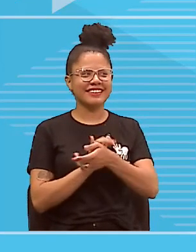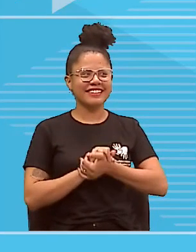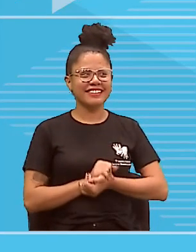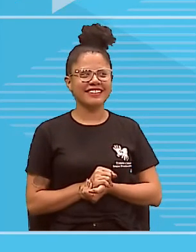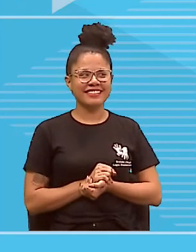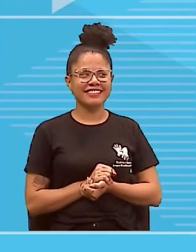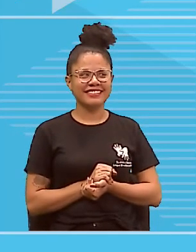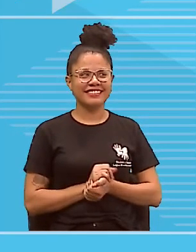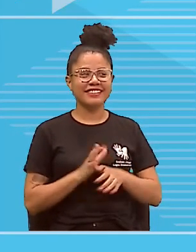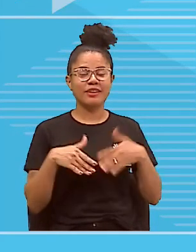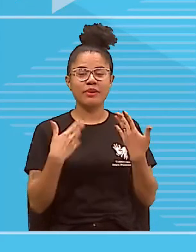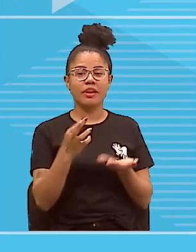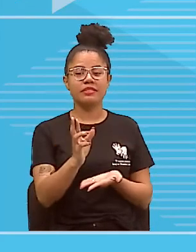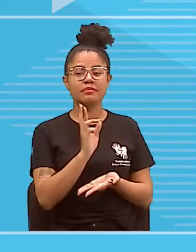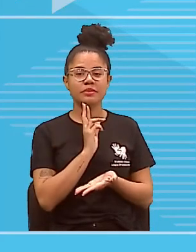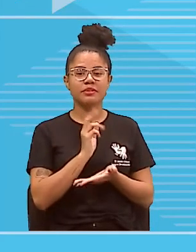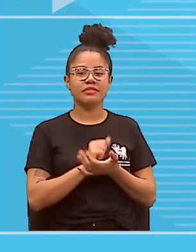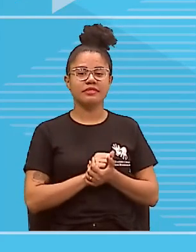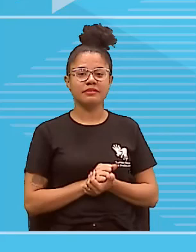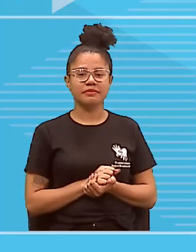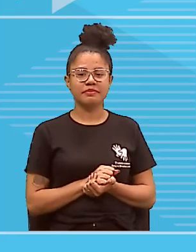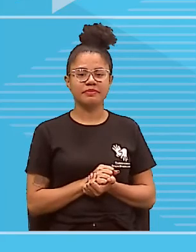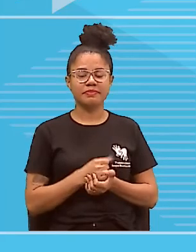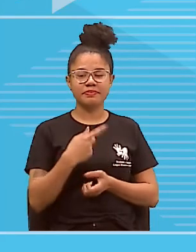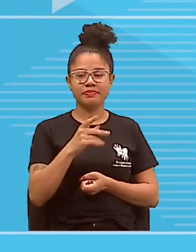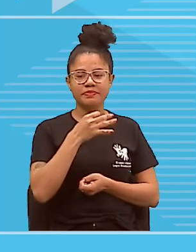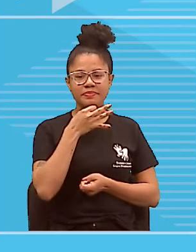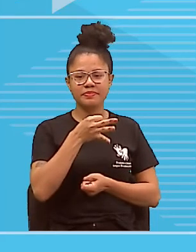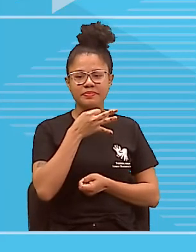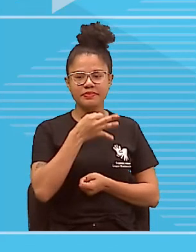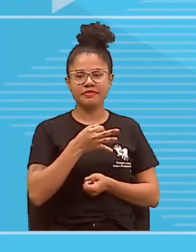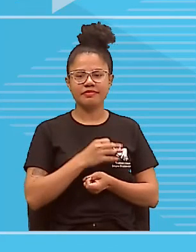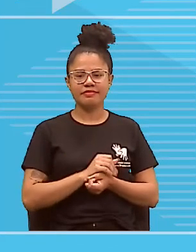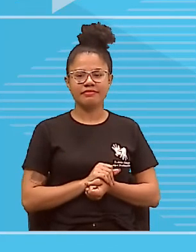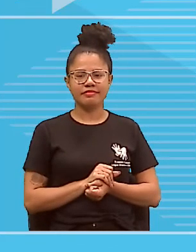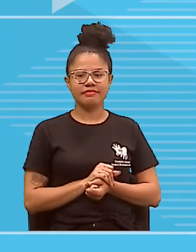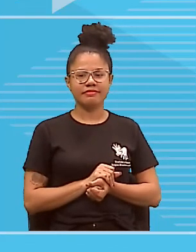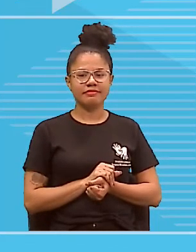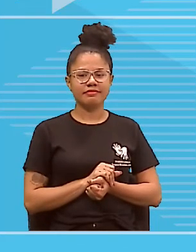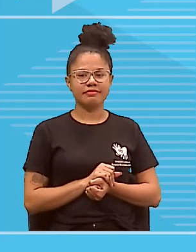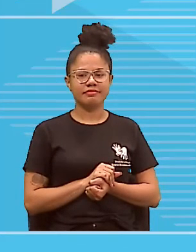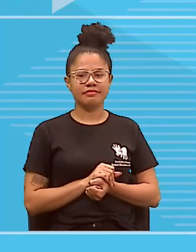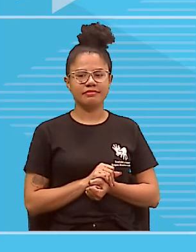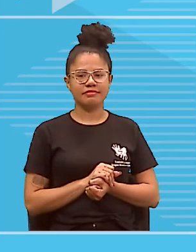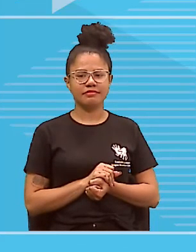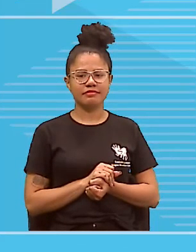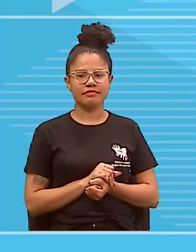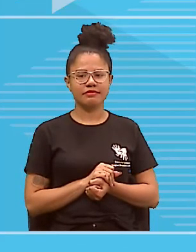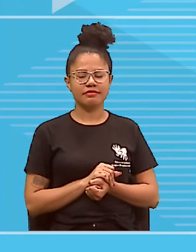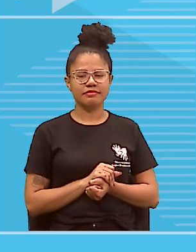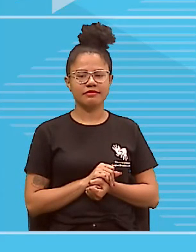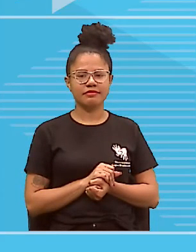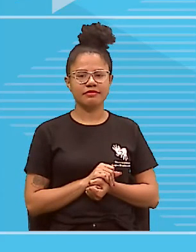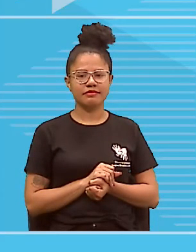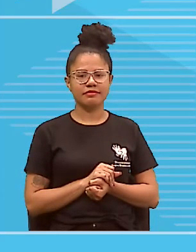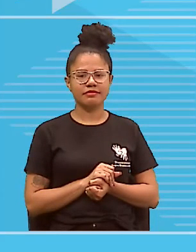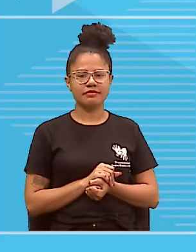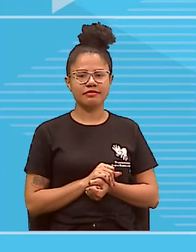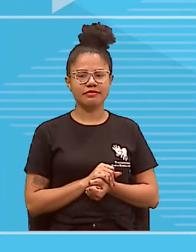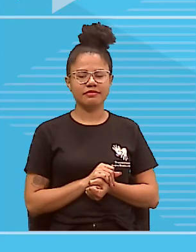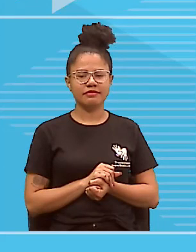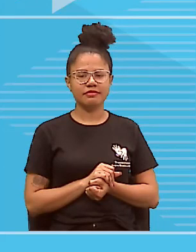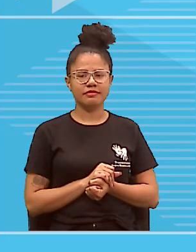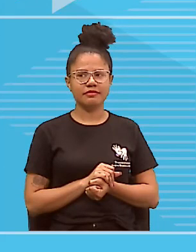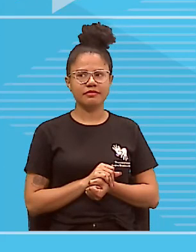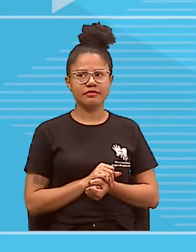aí cadê o gabarito de vocês que que vocês acham a primeira diz assim a capacidade de